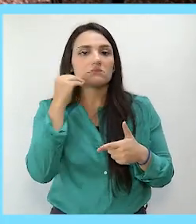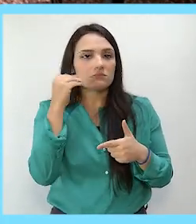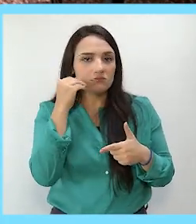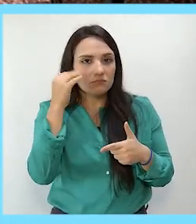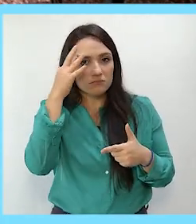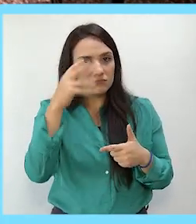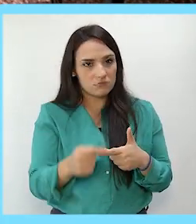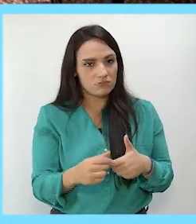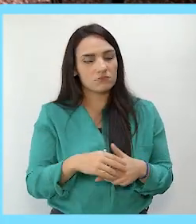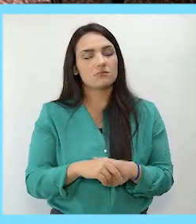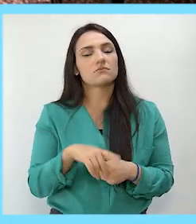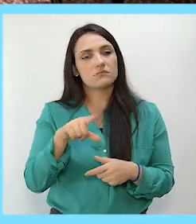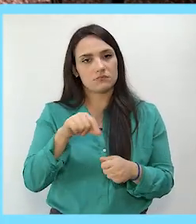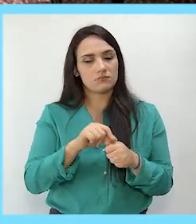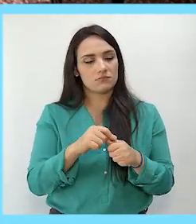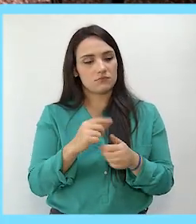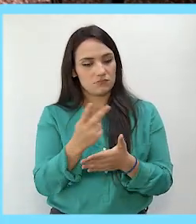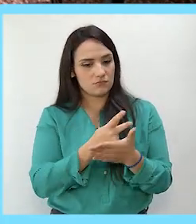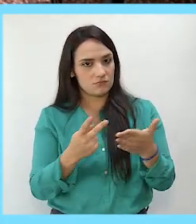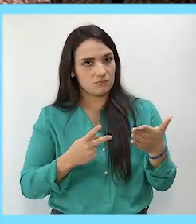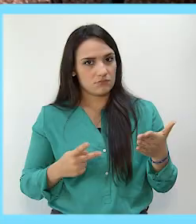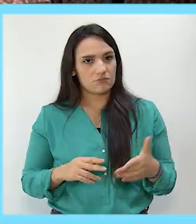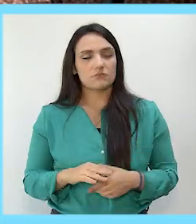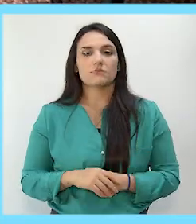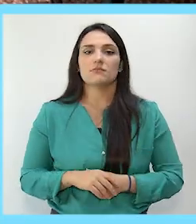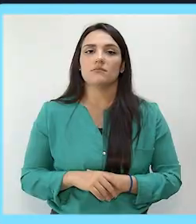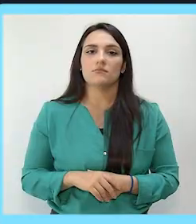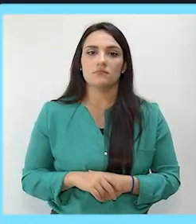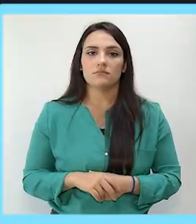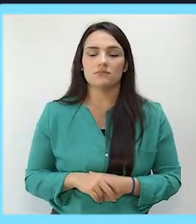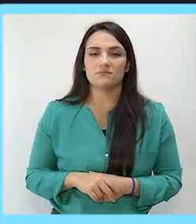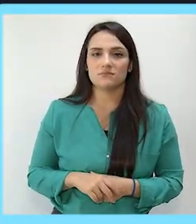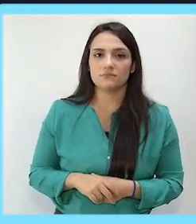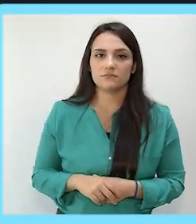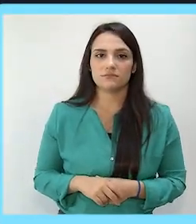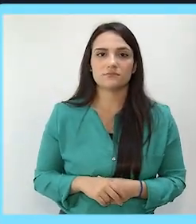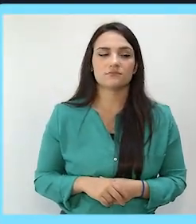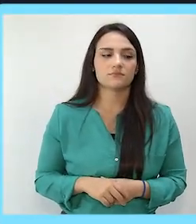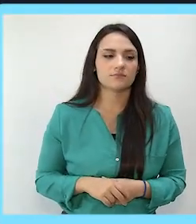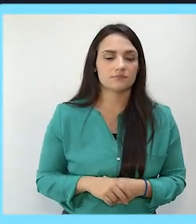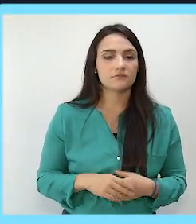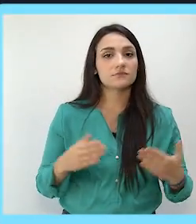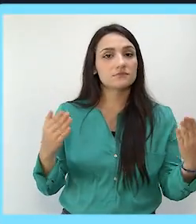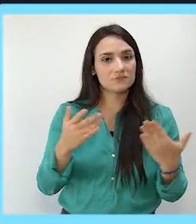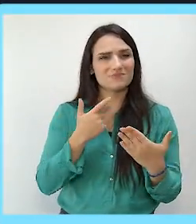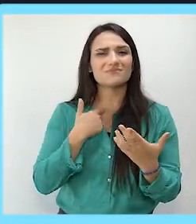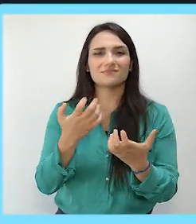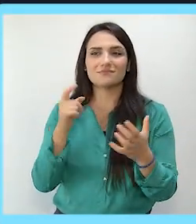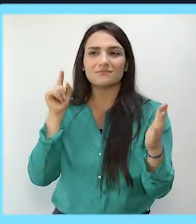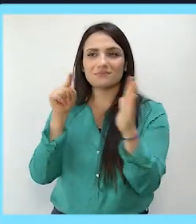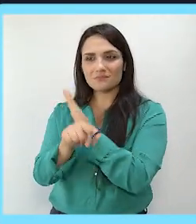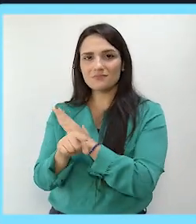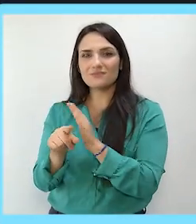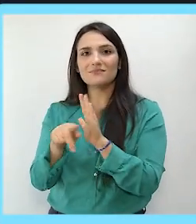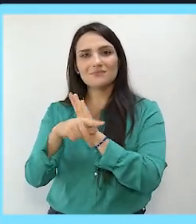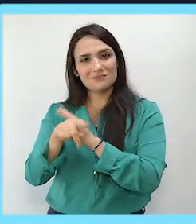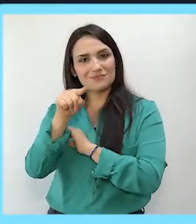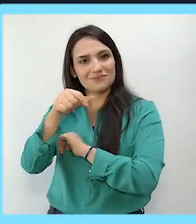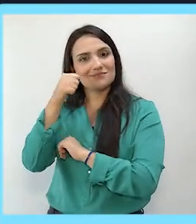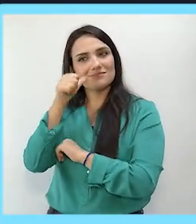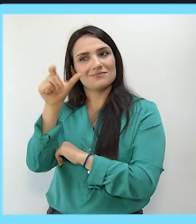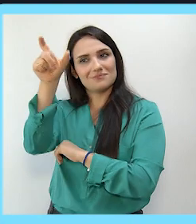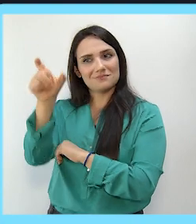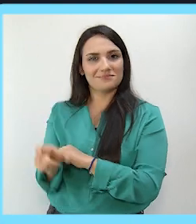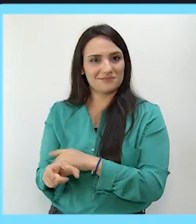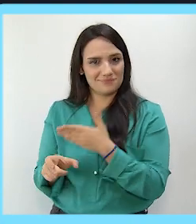jurídica, e aí a gente faz o parecer. Doutora Fabíola, ainda dentro desse contexto, mas agora vamos pegar, digamos, a questão de gênero, né?